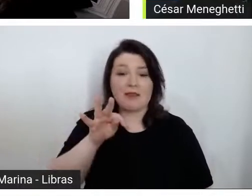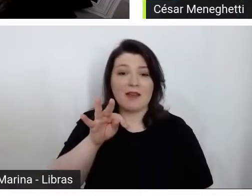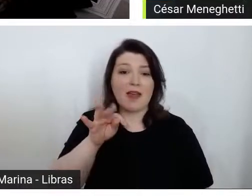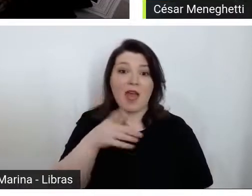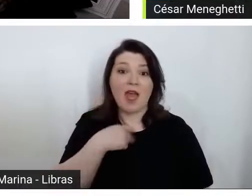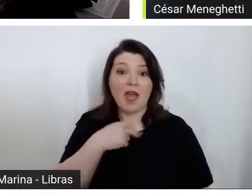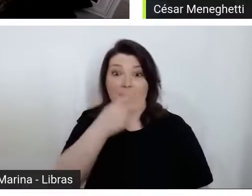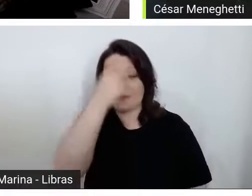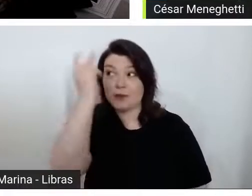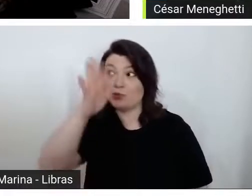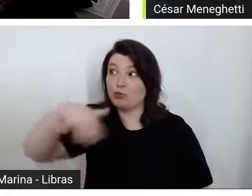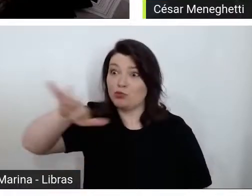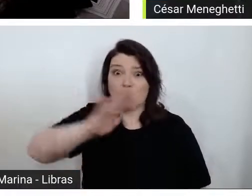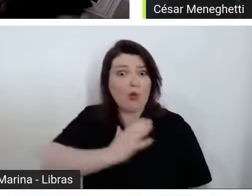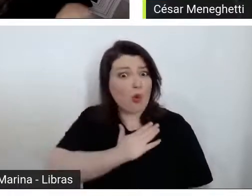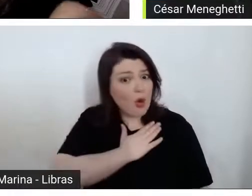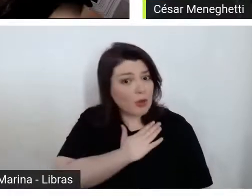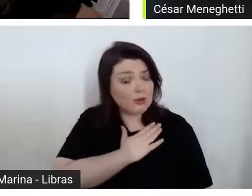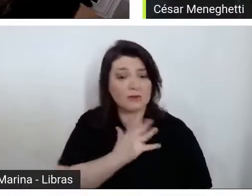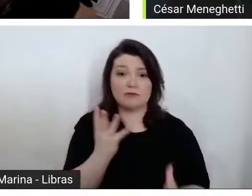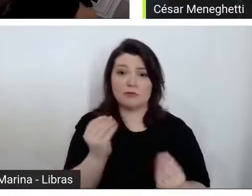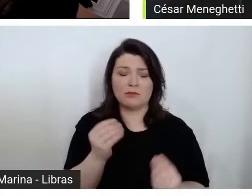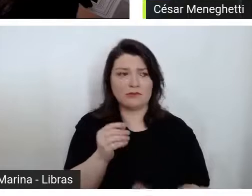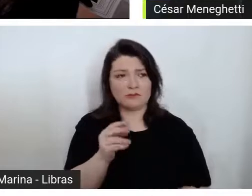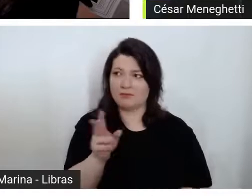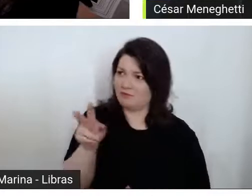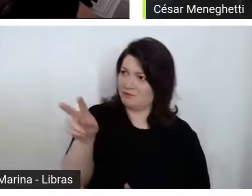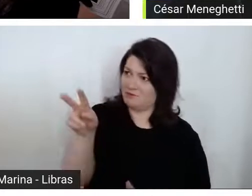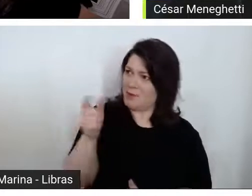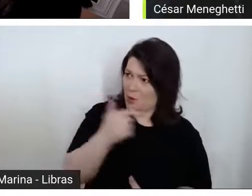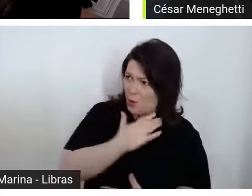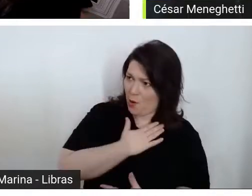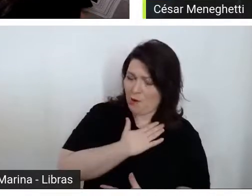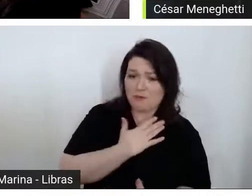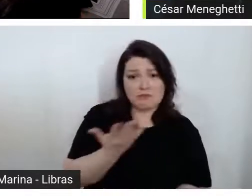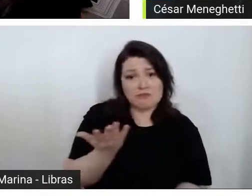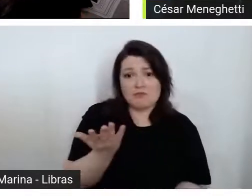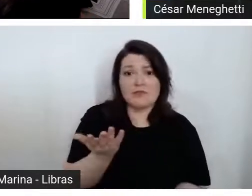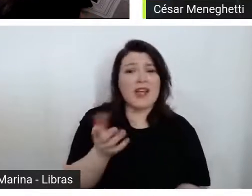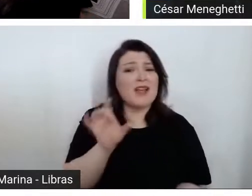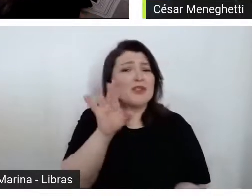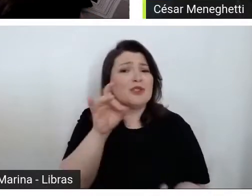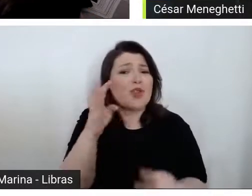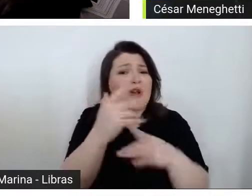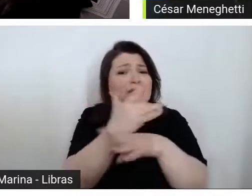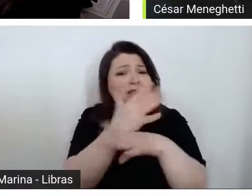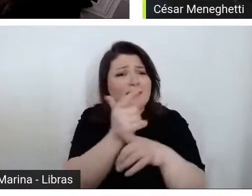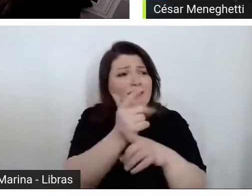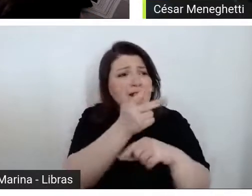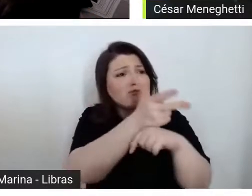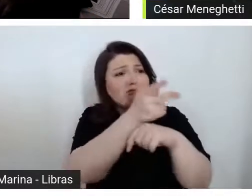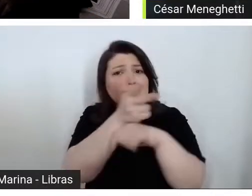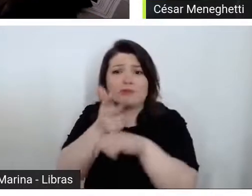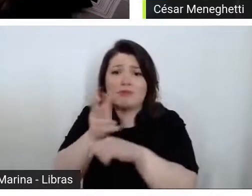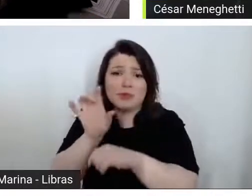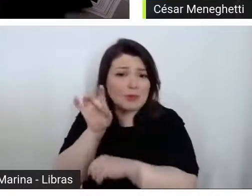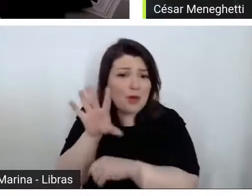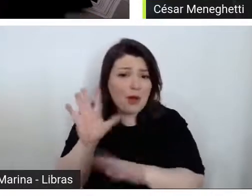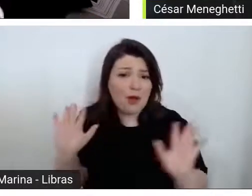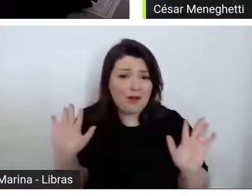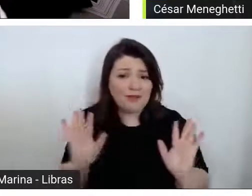até surpreso, assim, porque são só cidades, assim, mas...